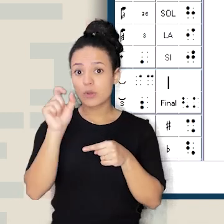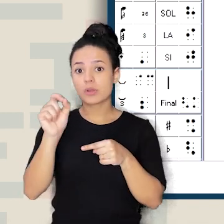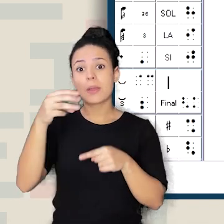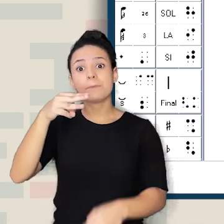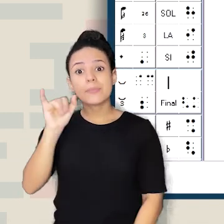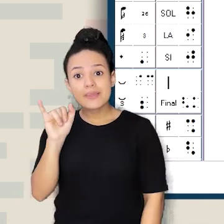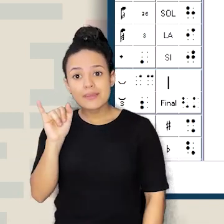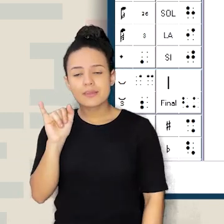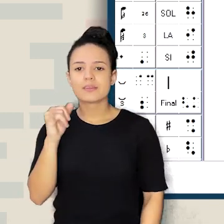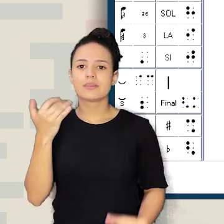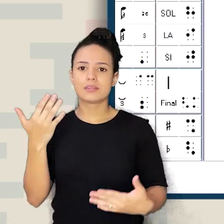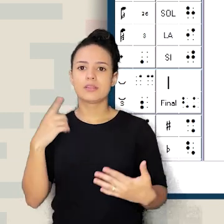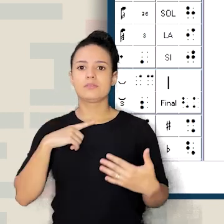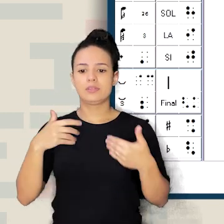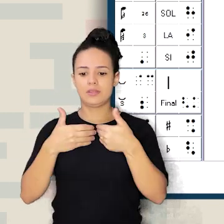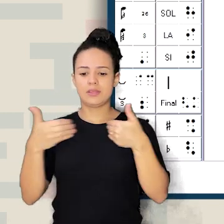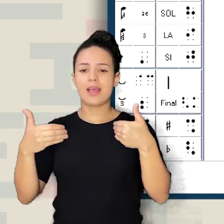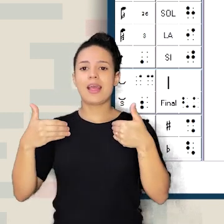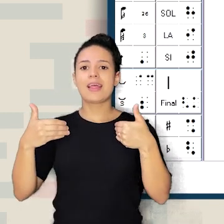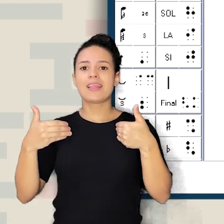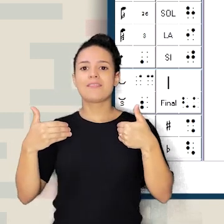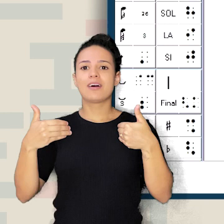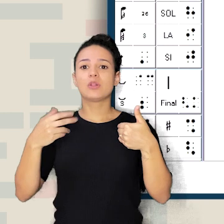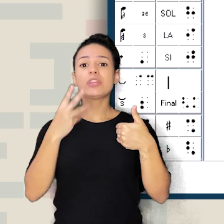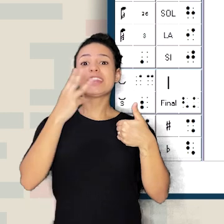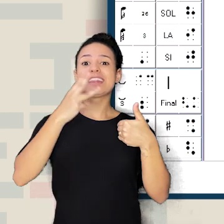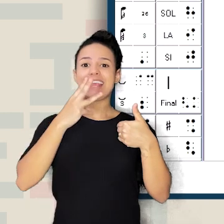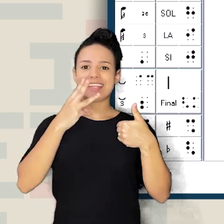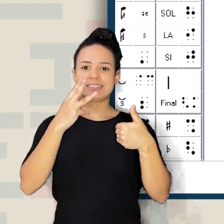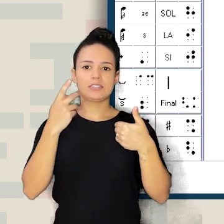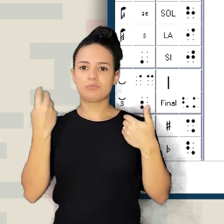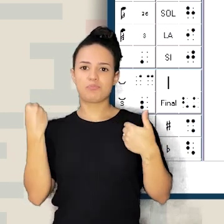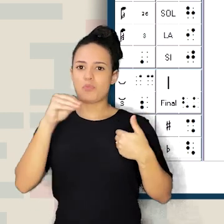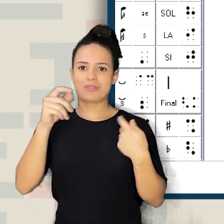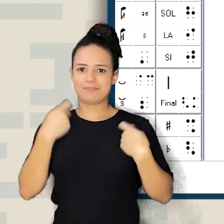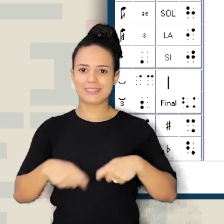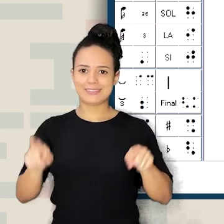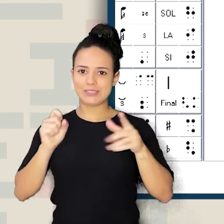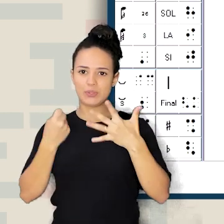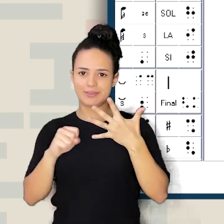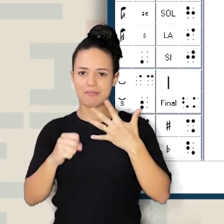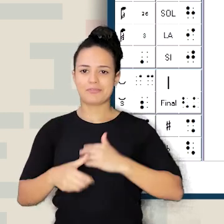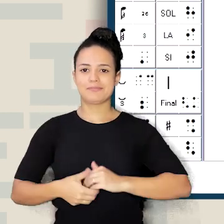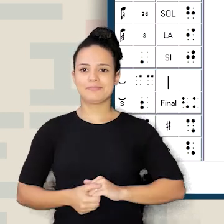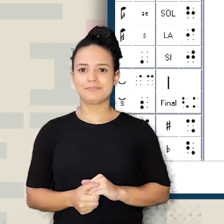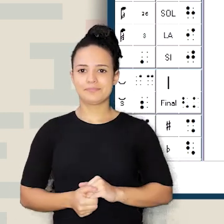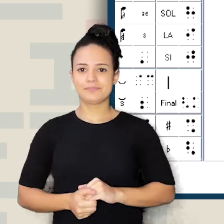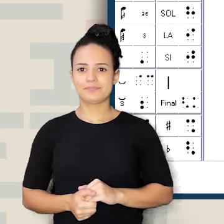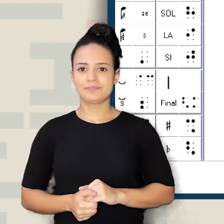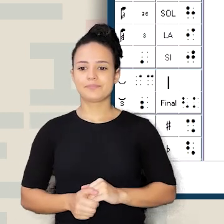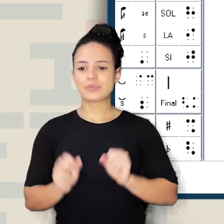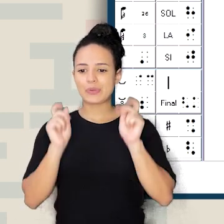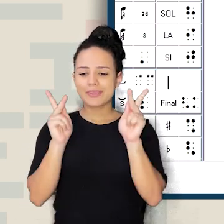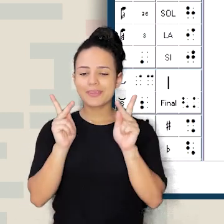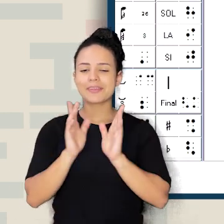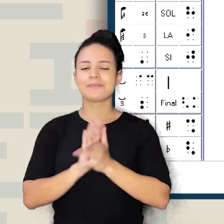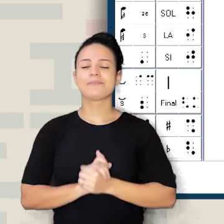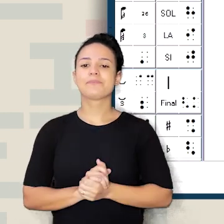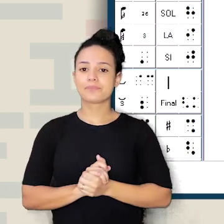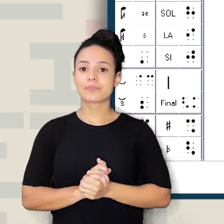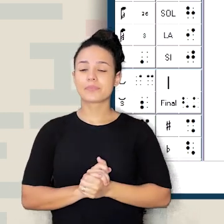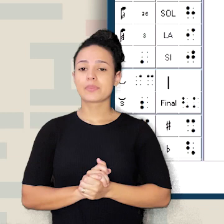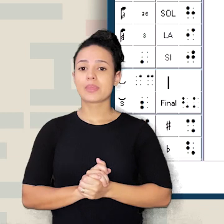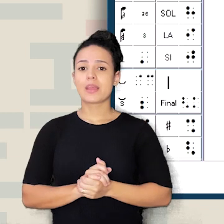um Dó. Tá bom? E a próxima nota que a gente vai escrever agora é um Mi. Intervalo de terça. Não precisa indicar a oitava.